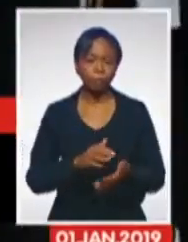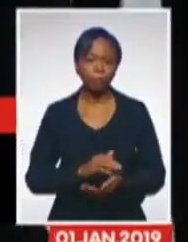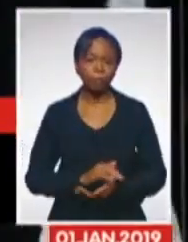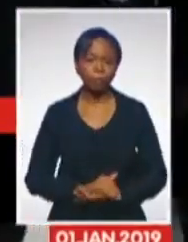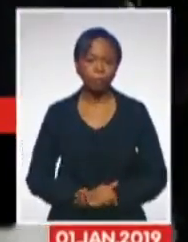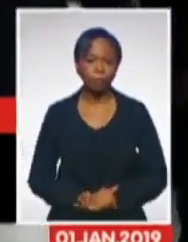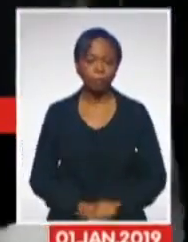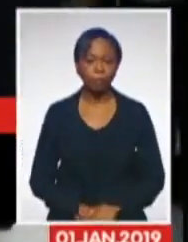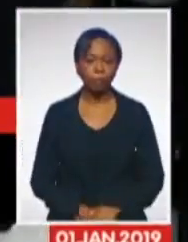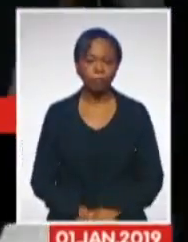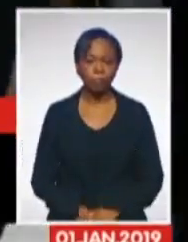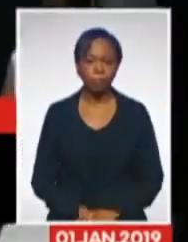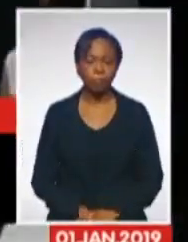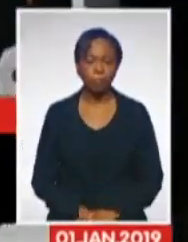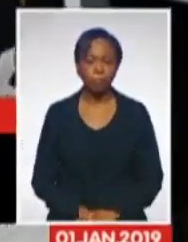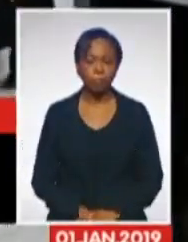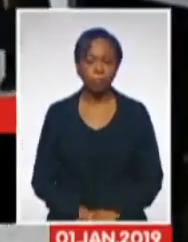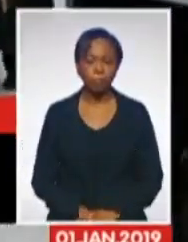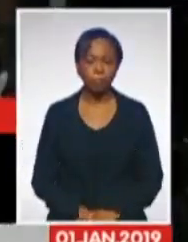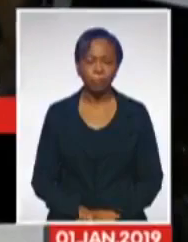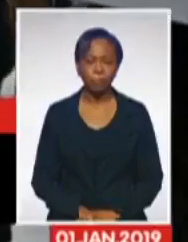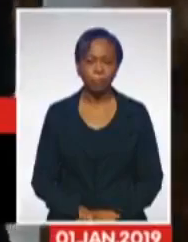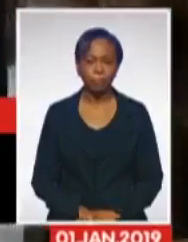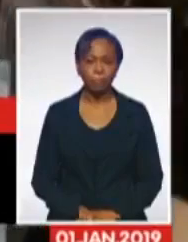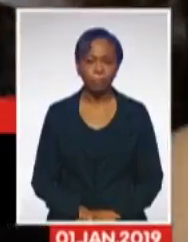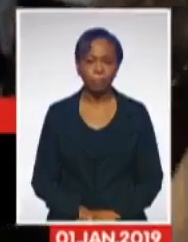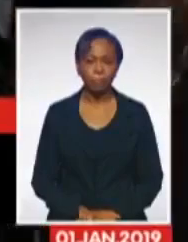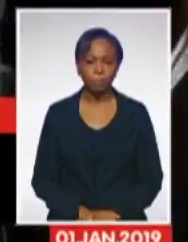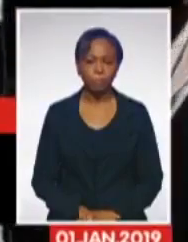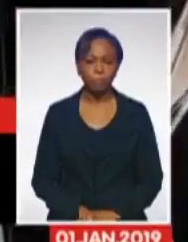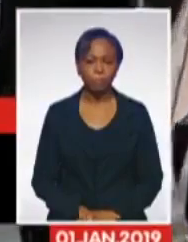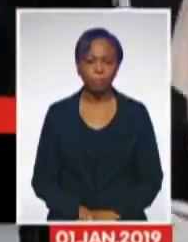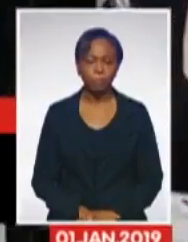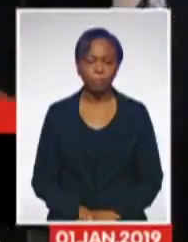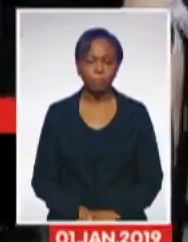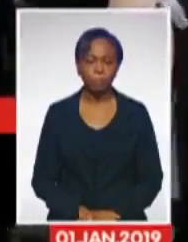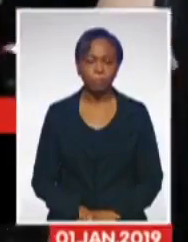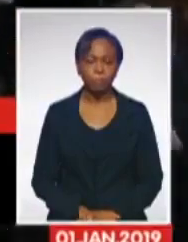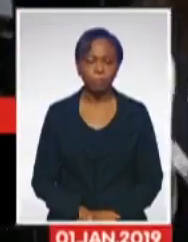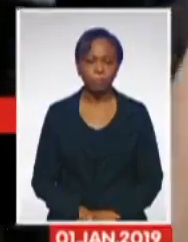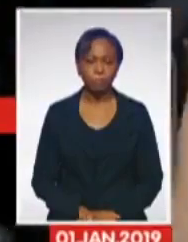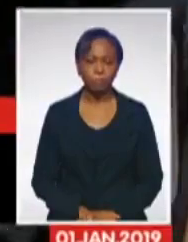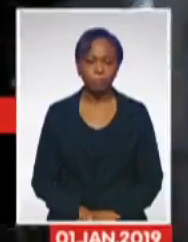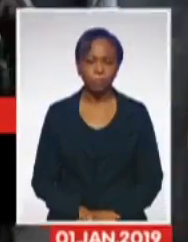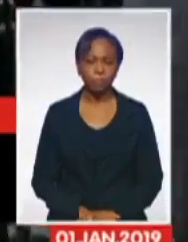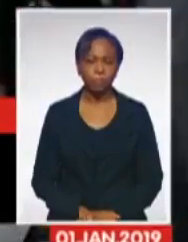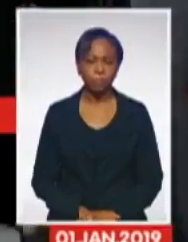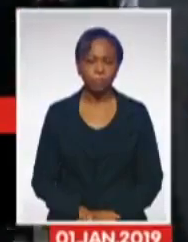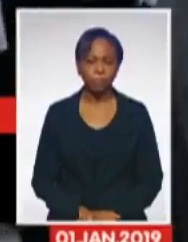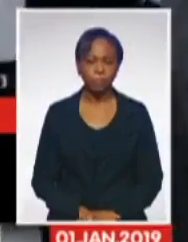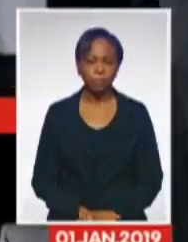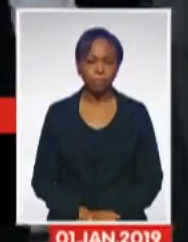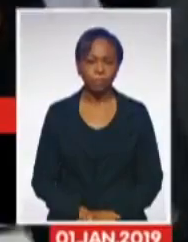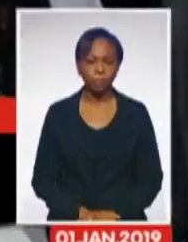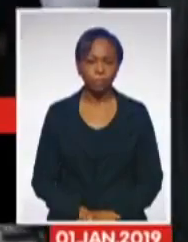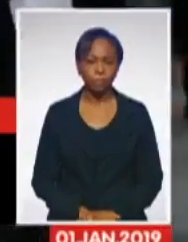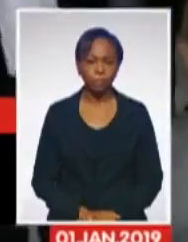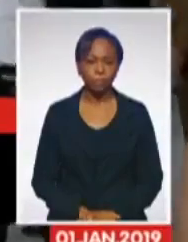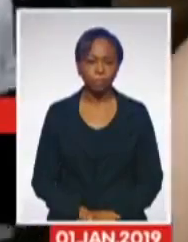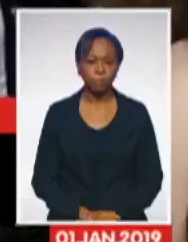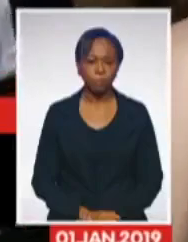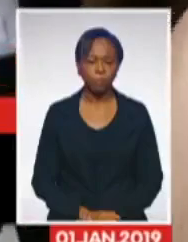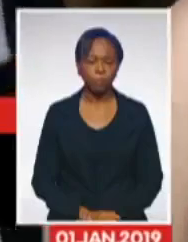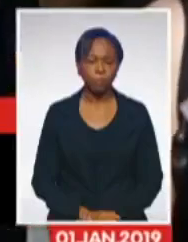O governador Romeu Zema e seu vice Paulo Brandt agora já se aproximam do plenário da